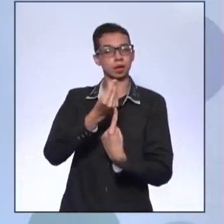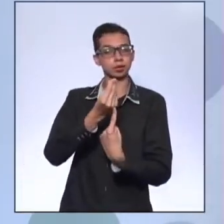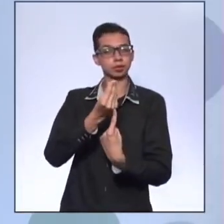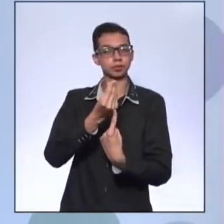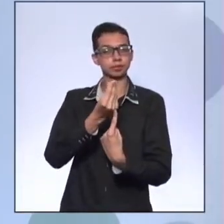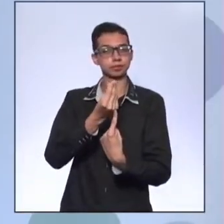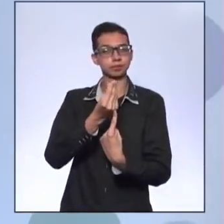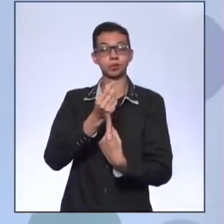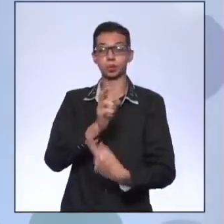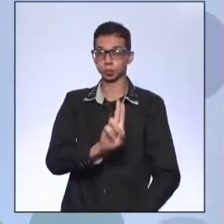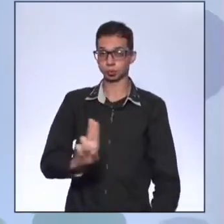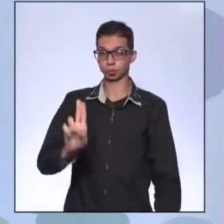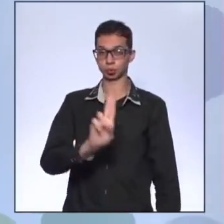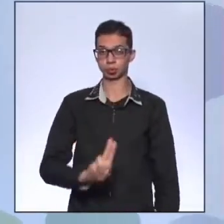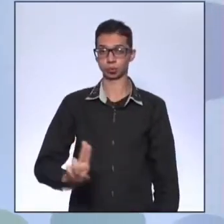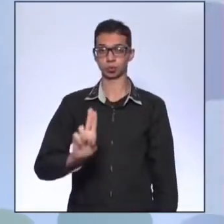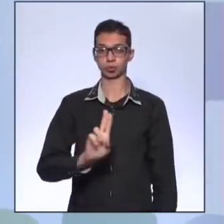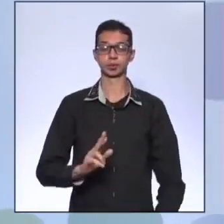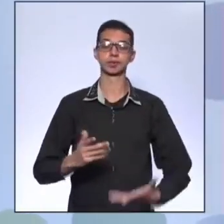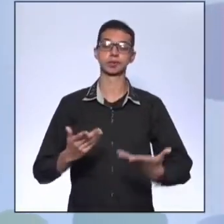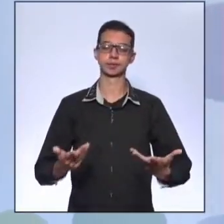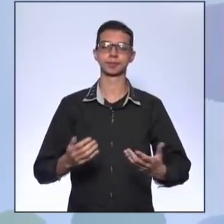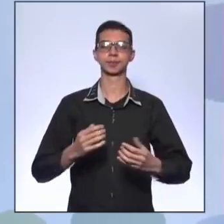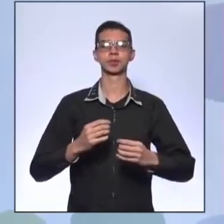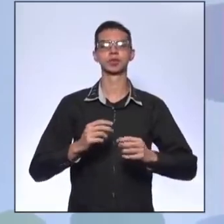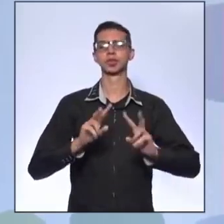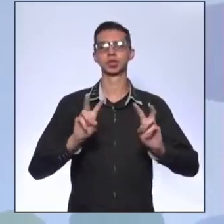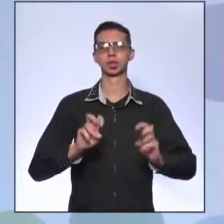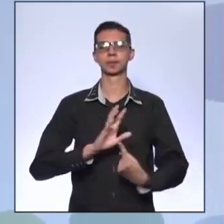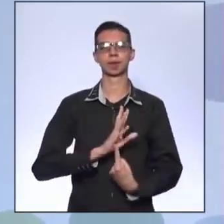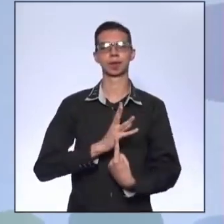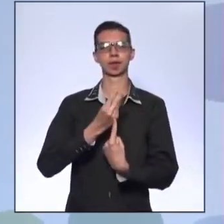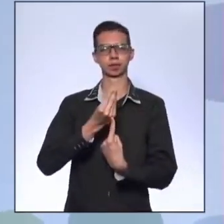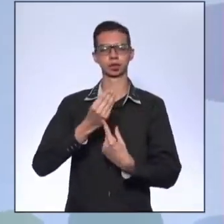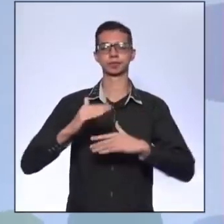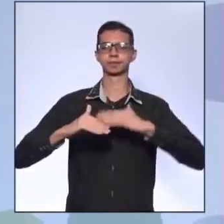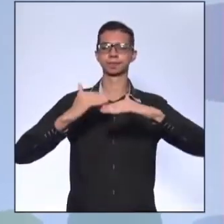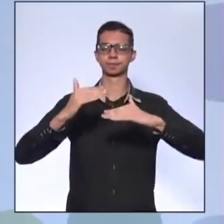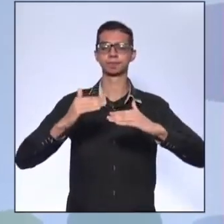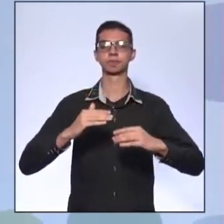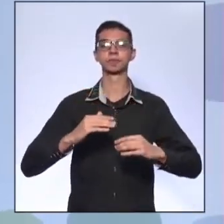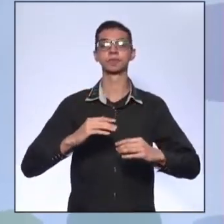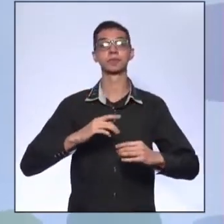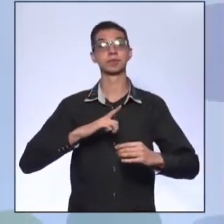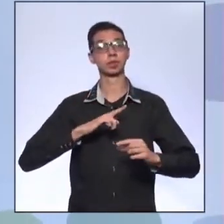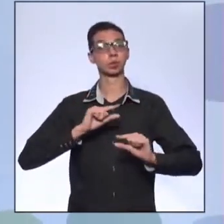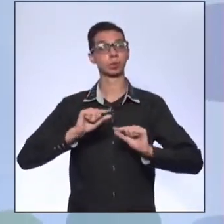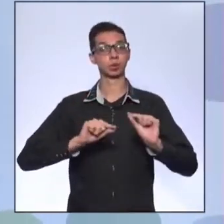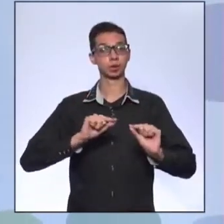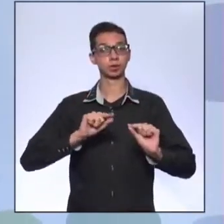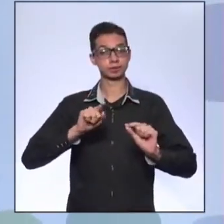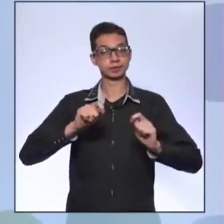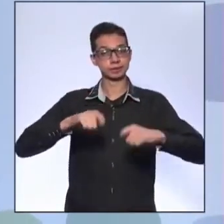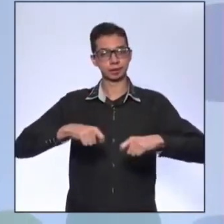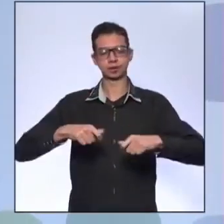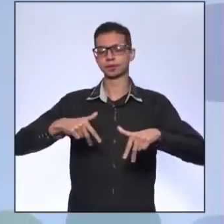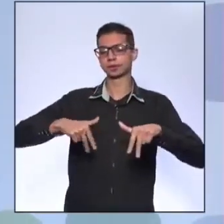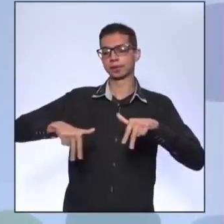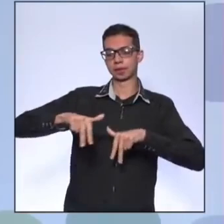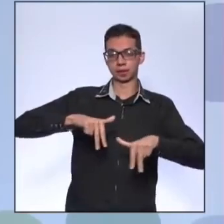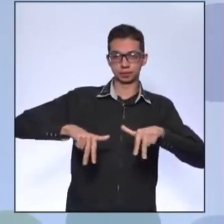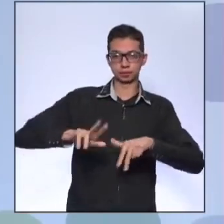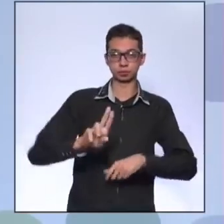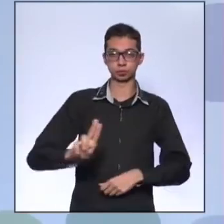Então, dentro aí da evolução da arte, você tanto pode ter uma linguagem híbrida. Você pode trabalhar com a dança, você